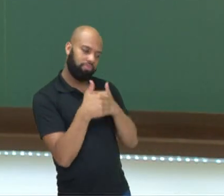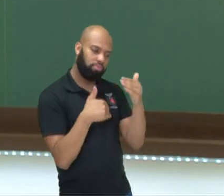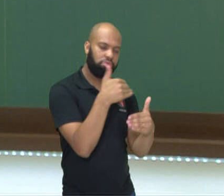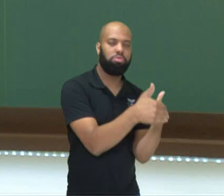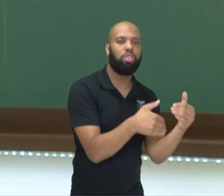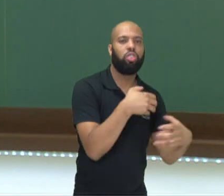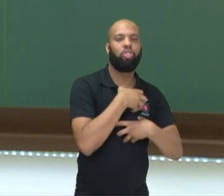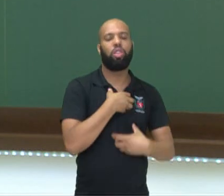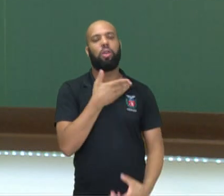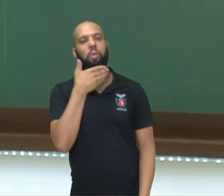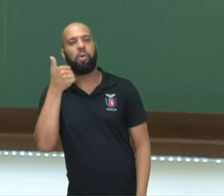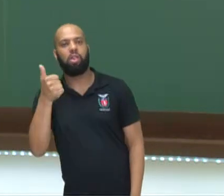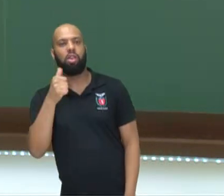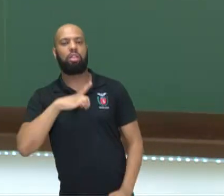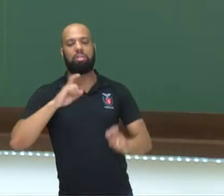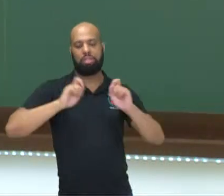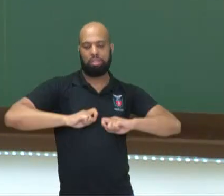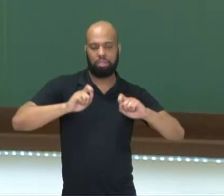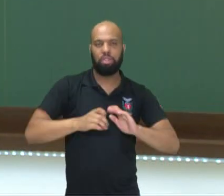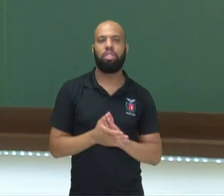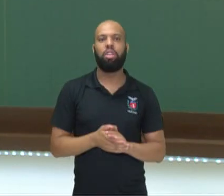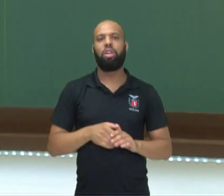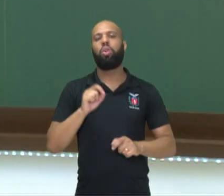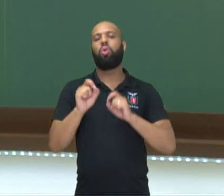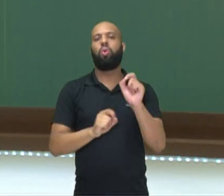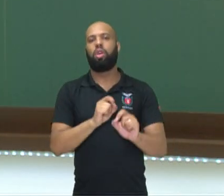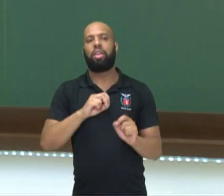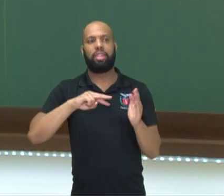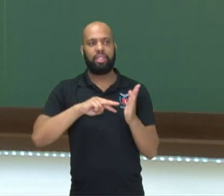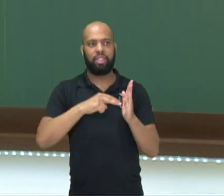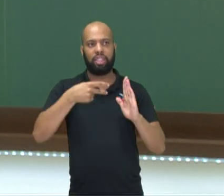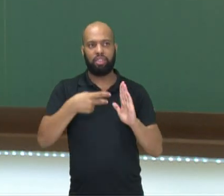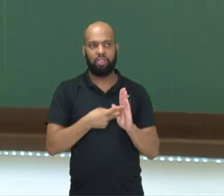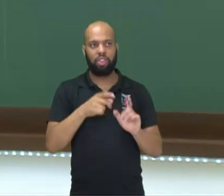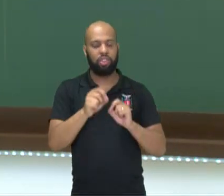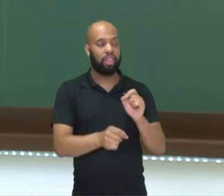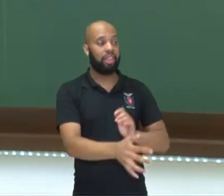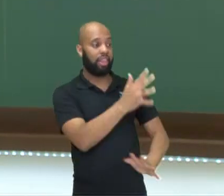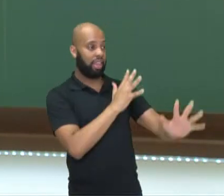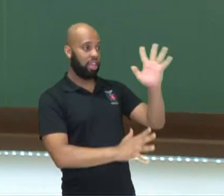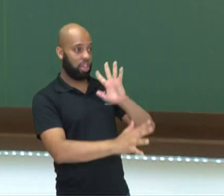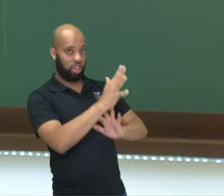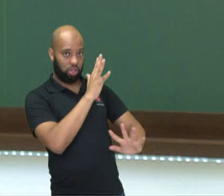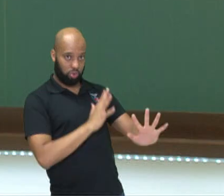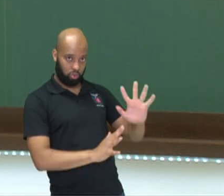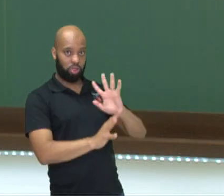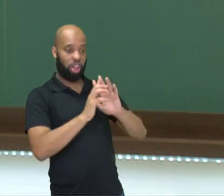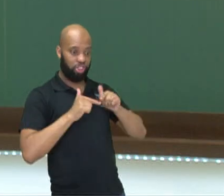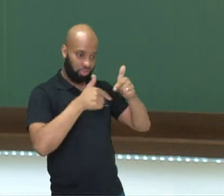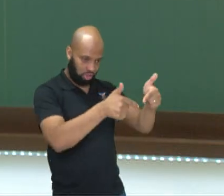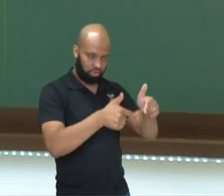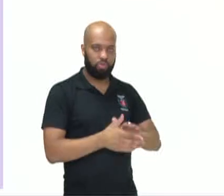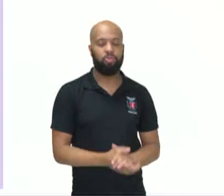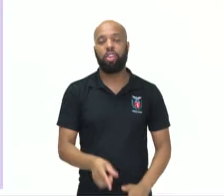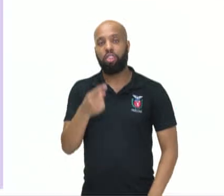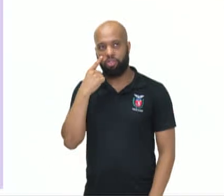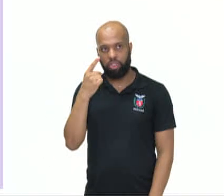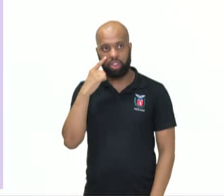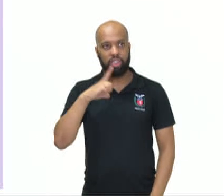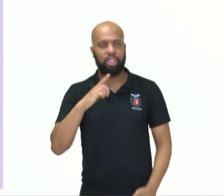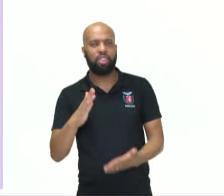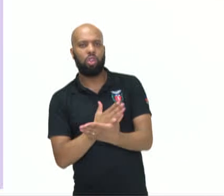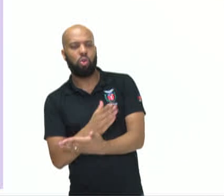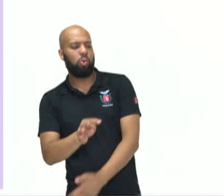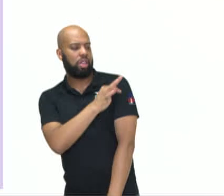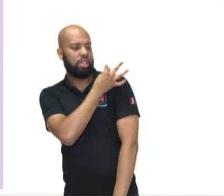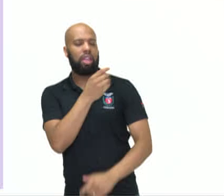desenvolver melhor essa capacidade, é a técnica da escuta ativa. Vamos entender melhor o que é isso. Algumas técnicas